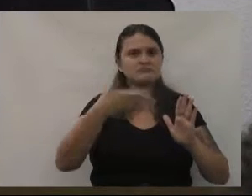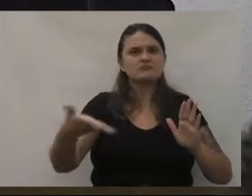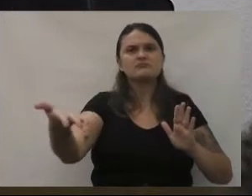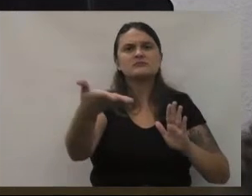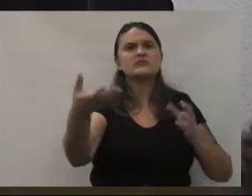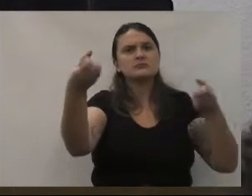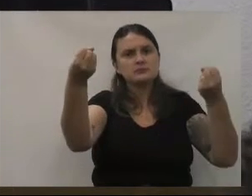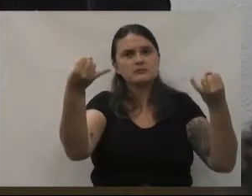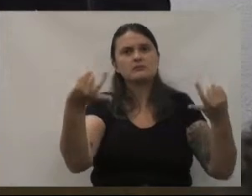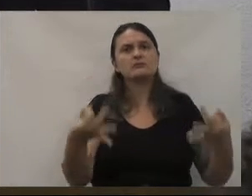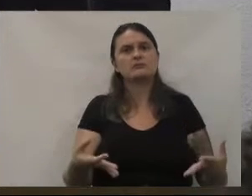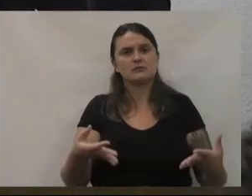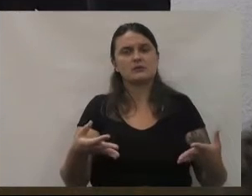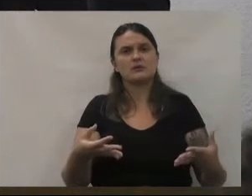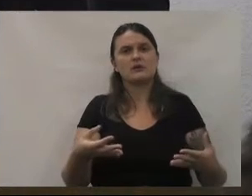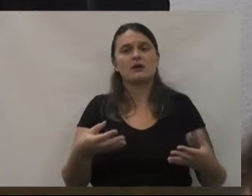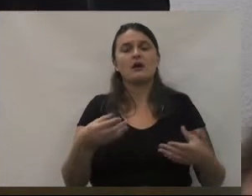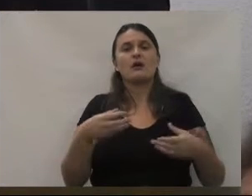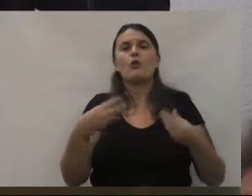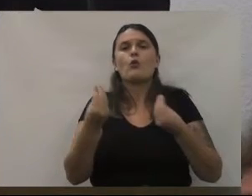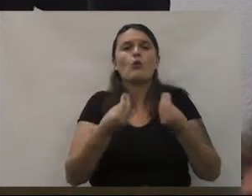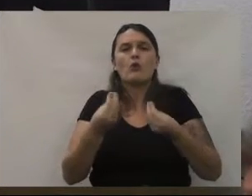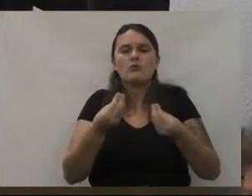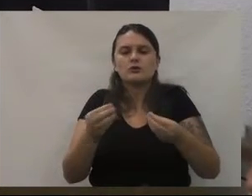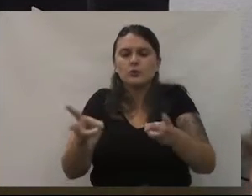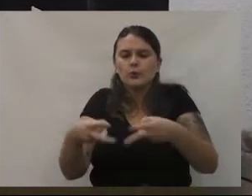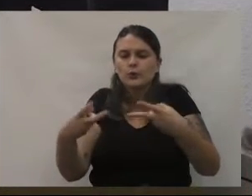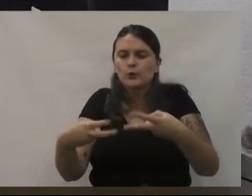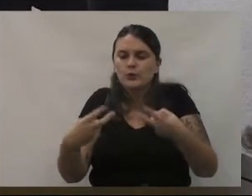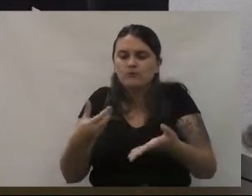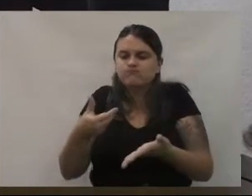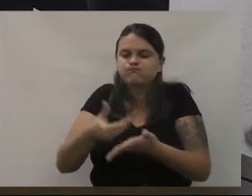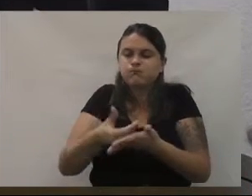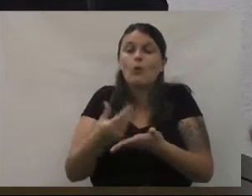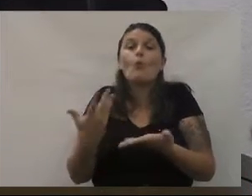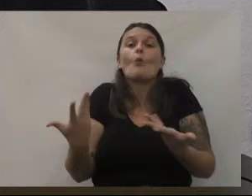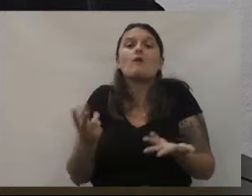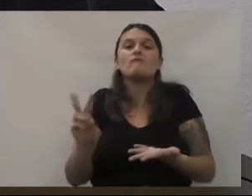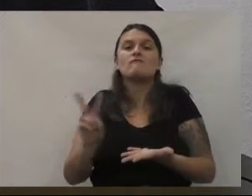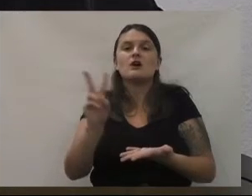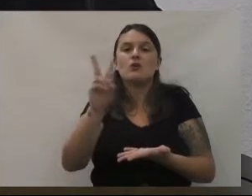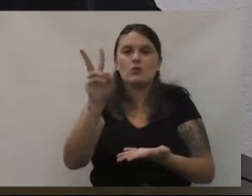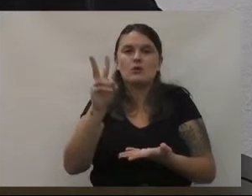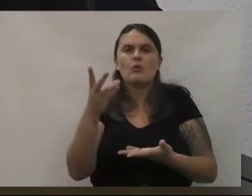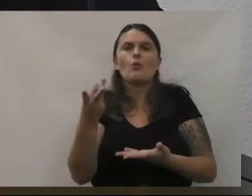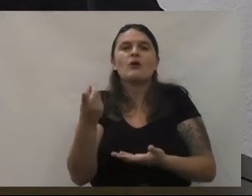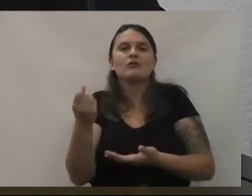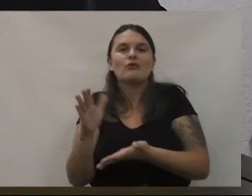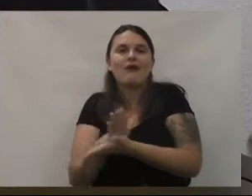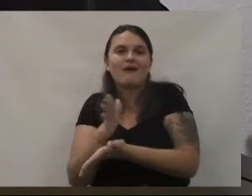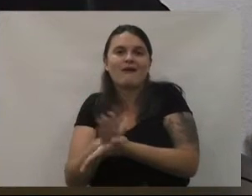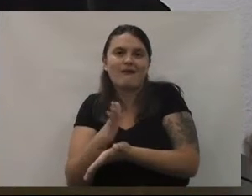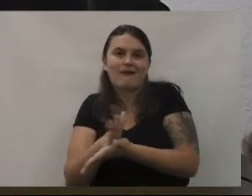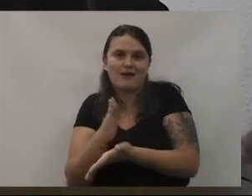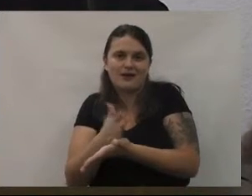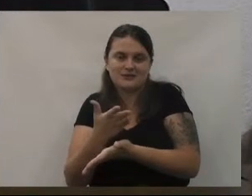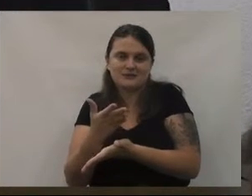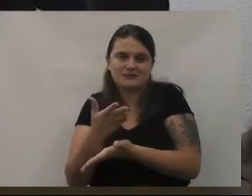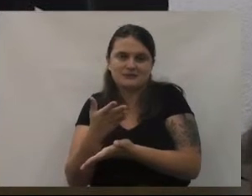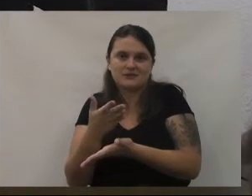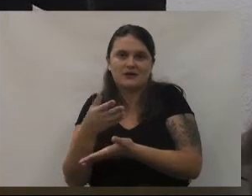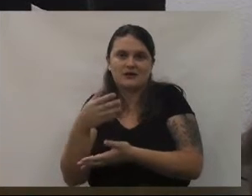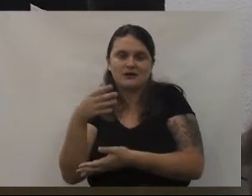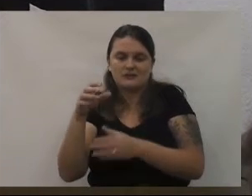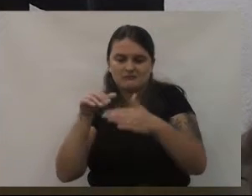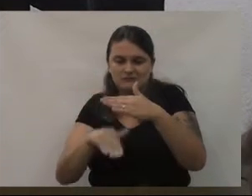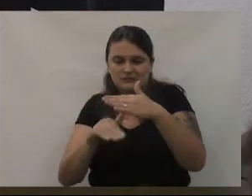explique dessa fonte de arrecadação qual o montante arrecadado, quanto que ele gasta com a Previdência Social,